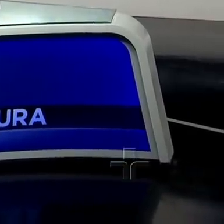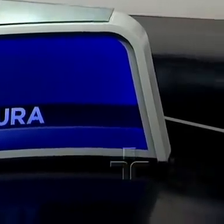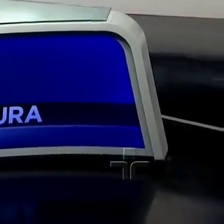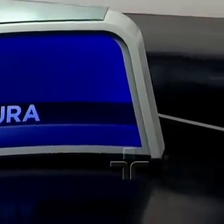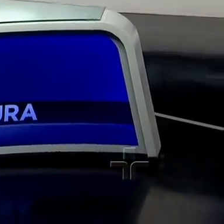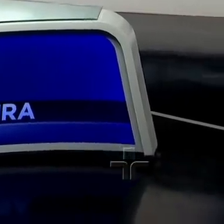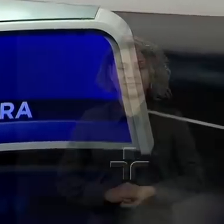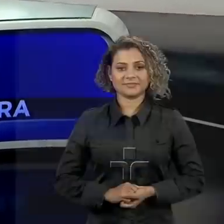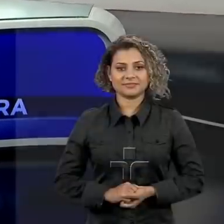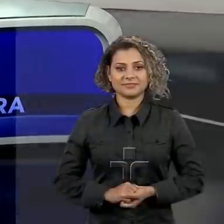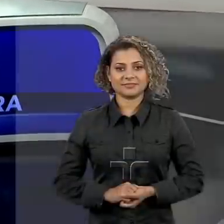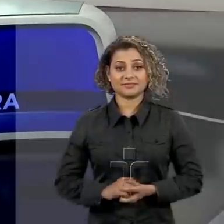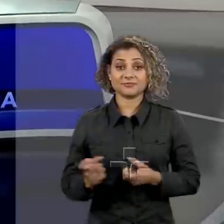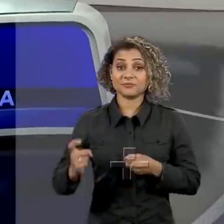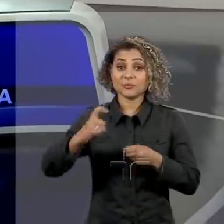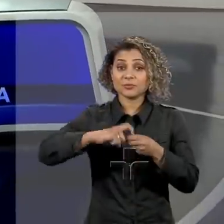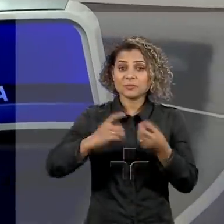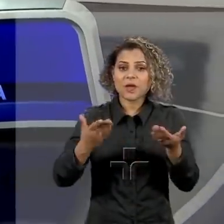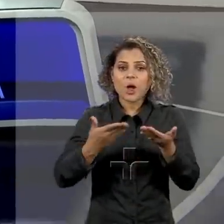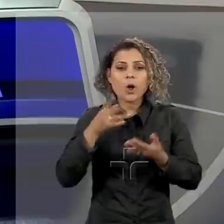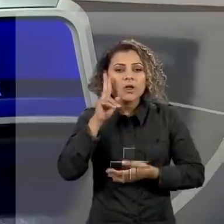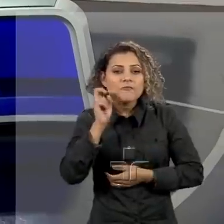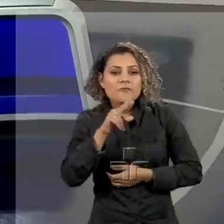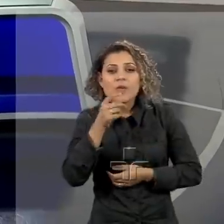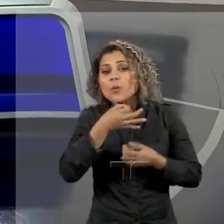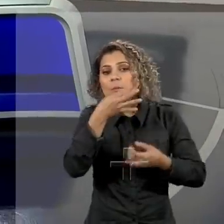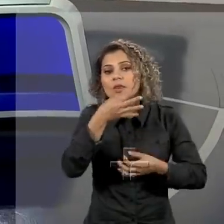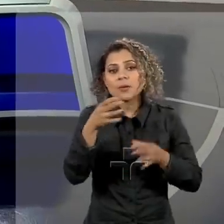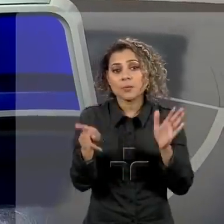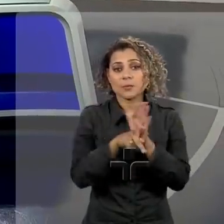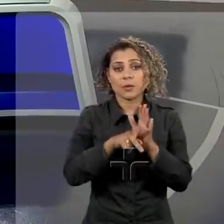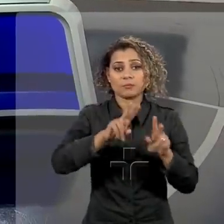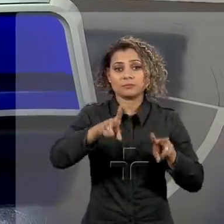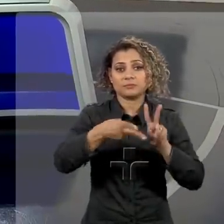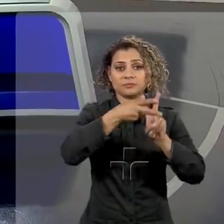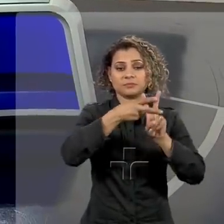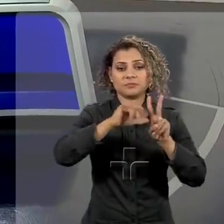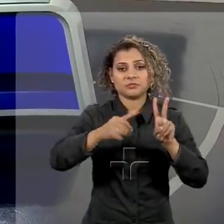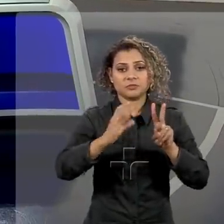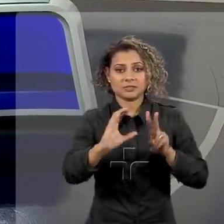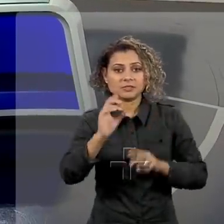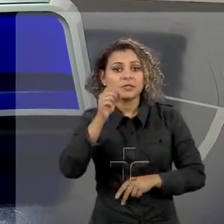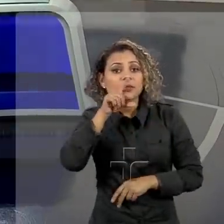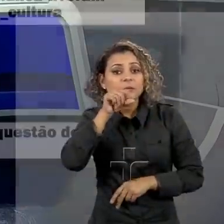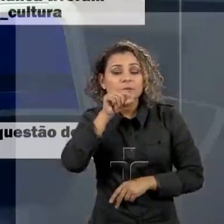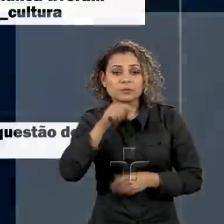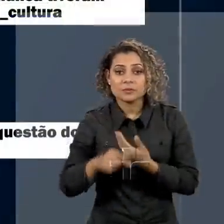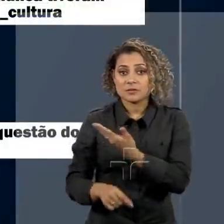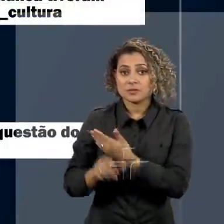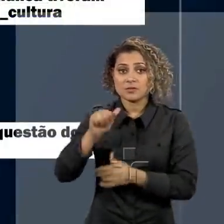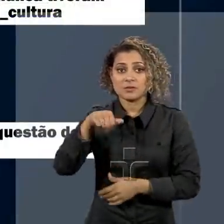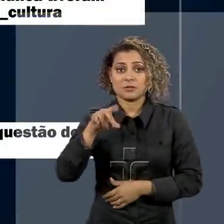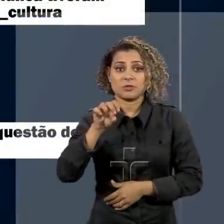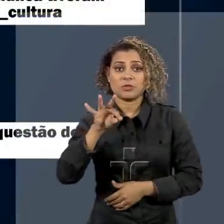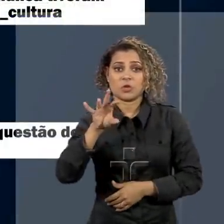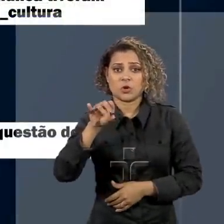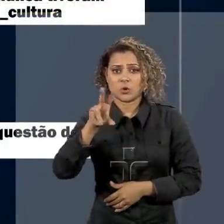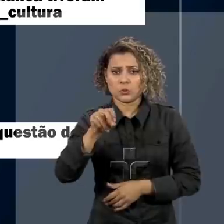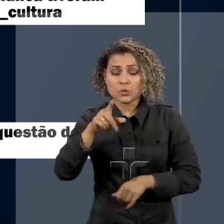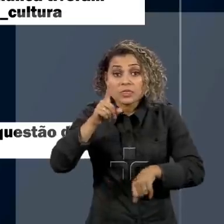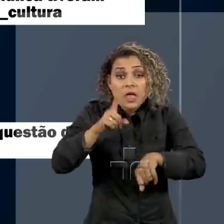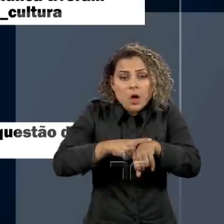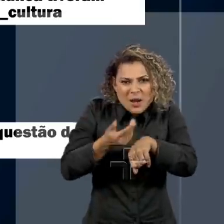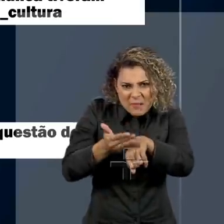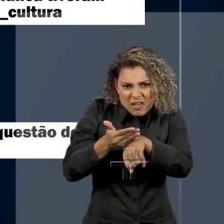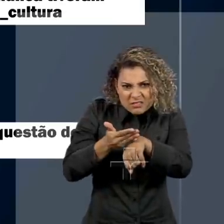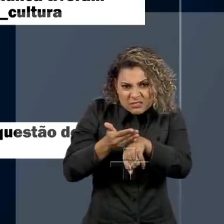Estamos de volta, vamos direto para o telão ver algumas mensagens enviadas na hashtag Jornal da Cultura. O primeiro é Antônio Ferreira e ele diz que, na prática,